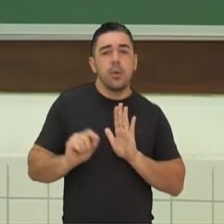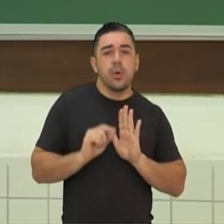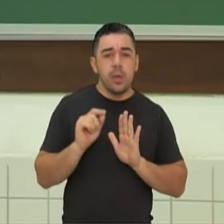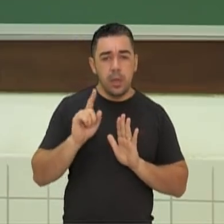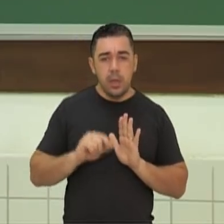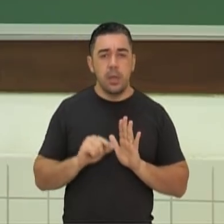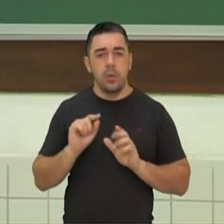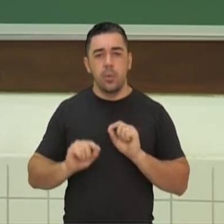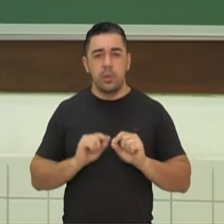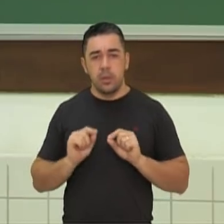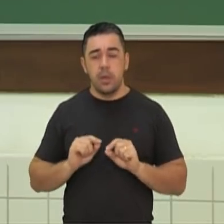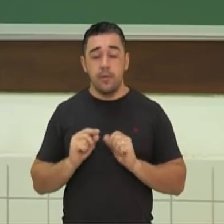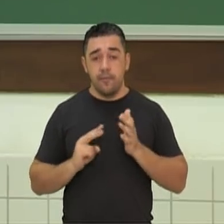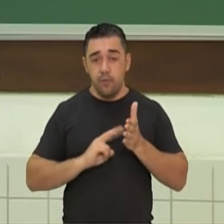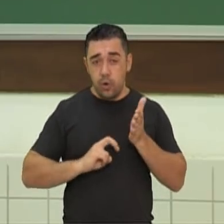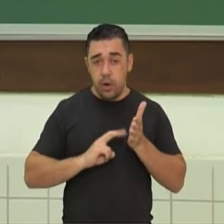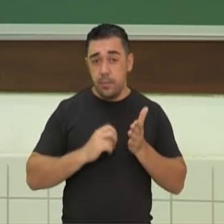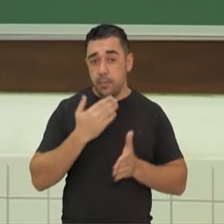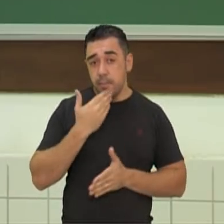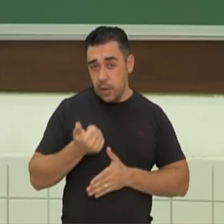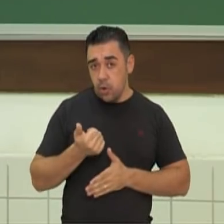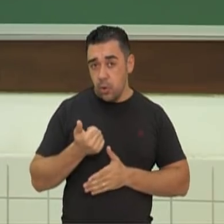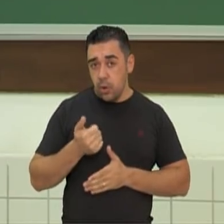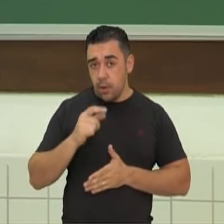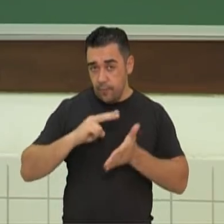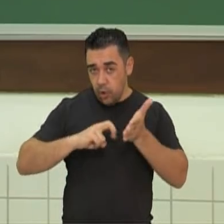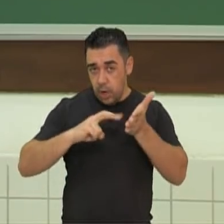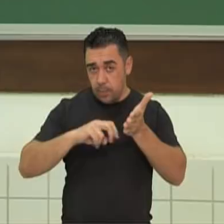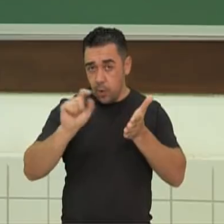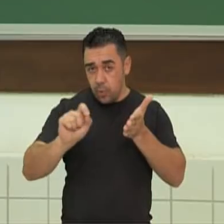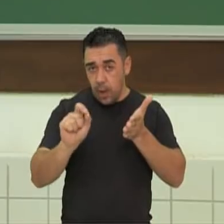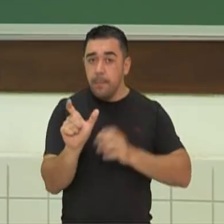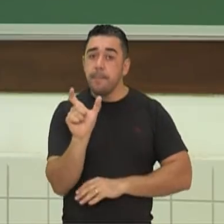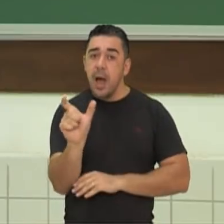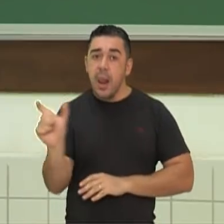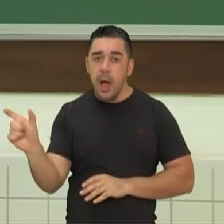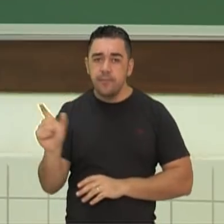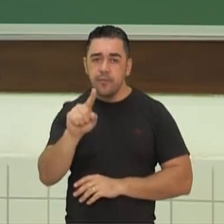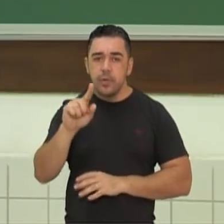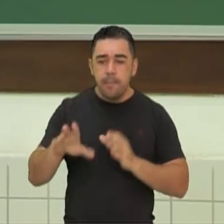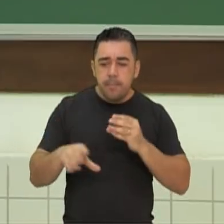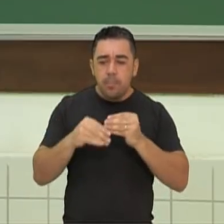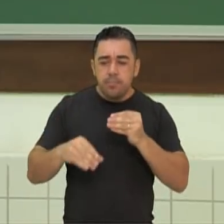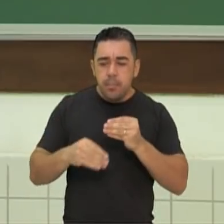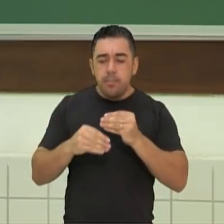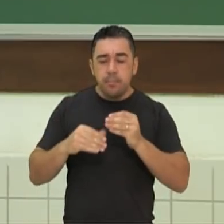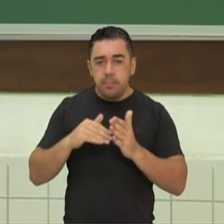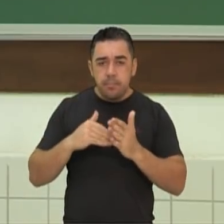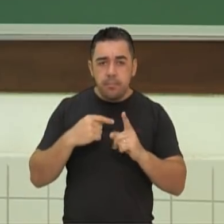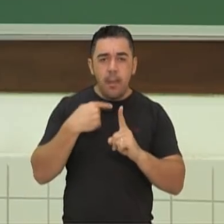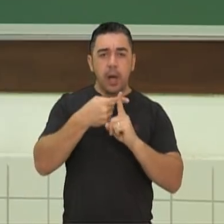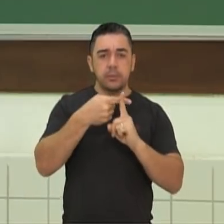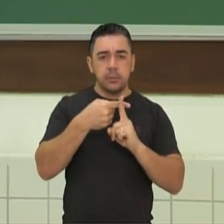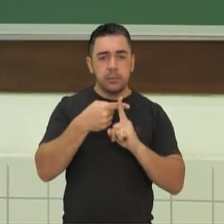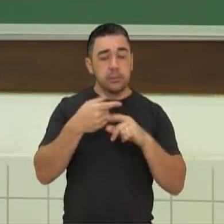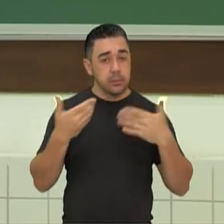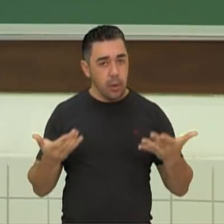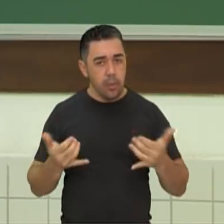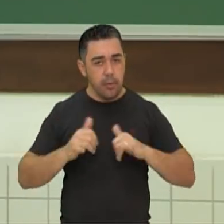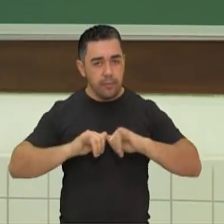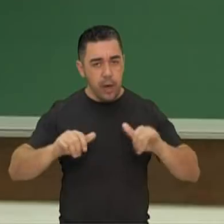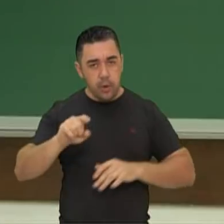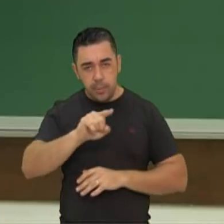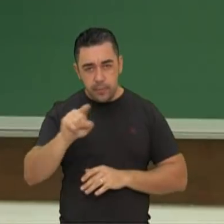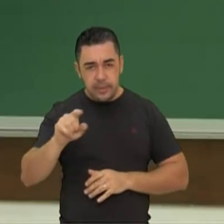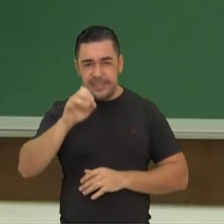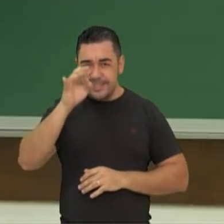vocabulário muito melhor. Vocabulário são palavras, certo? Então, você vai aumentando o seu vocabulário, tá? Então, eu digo certamente